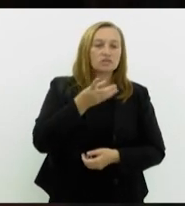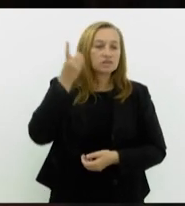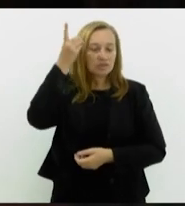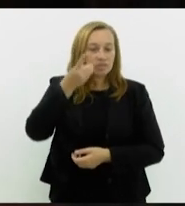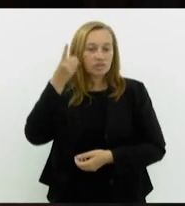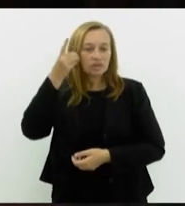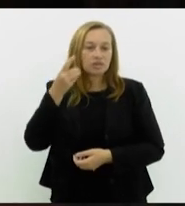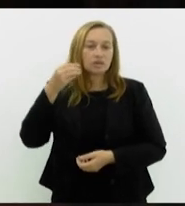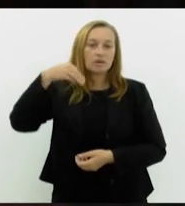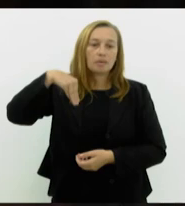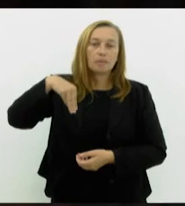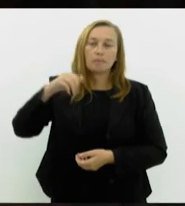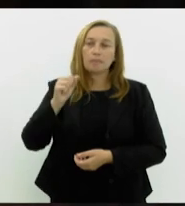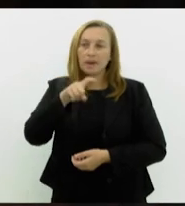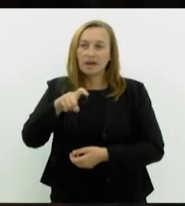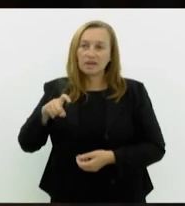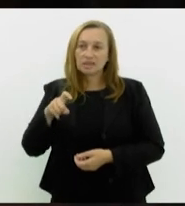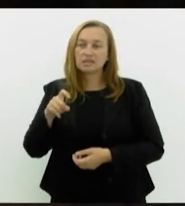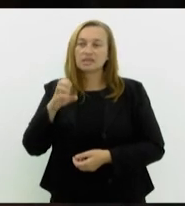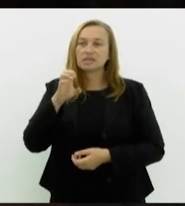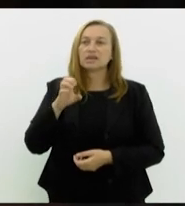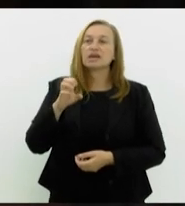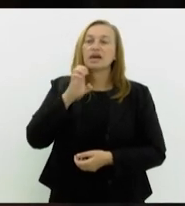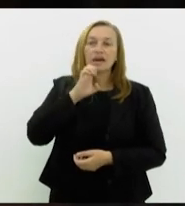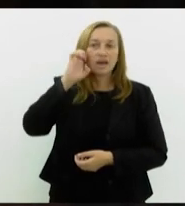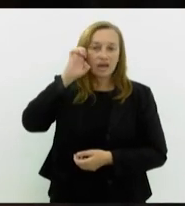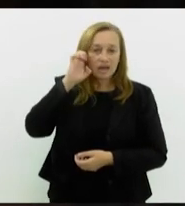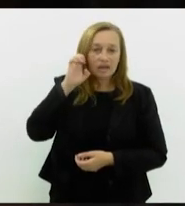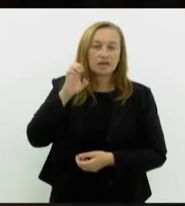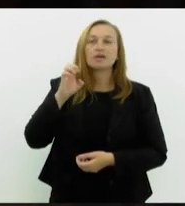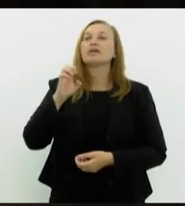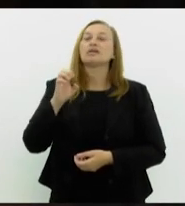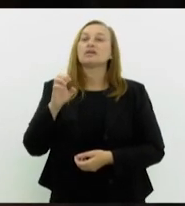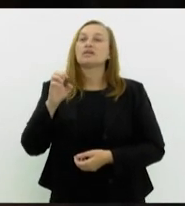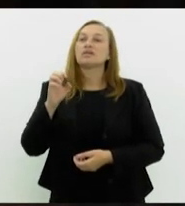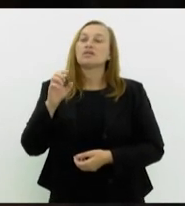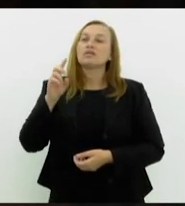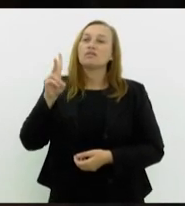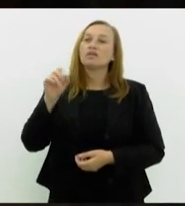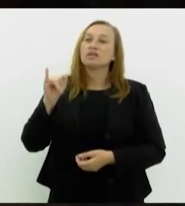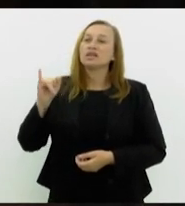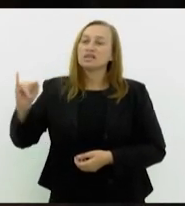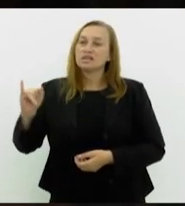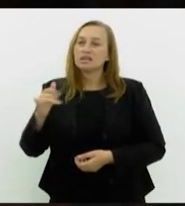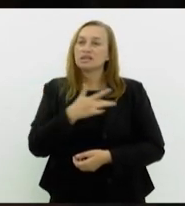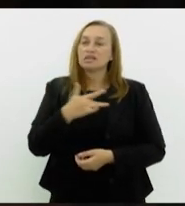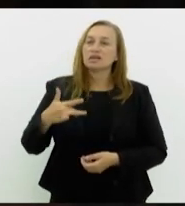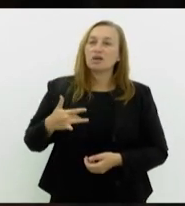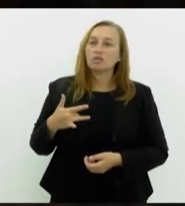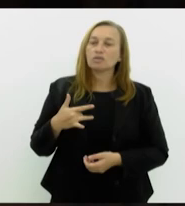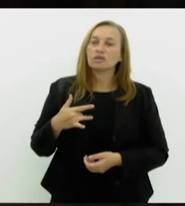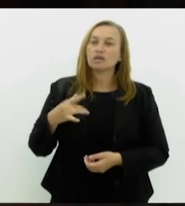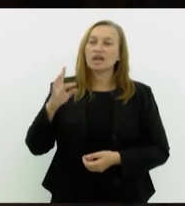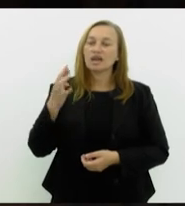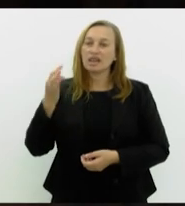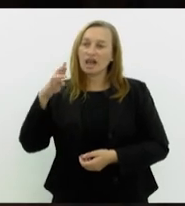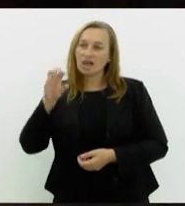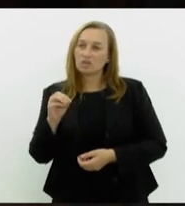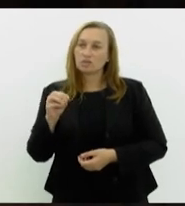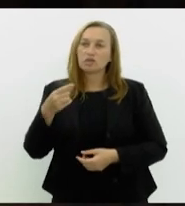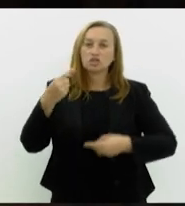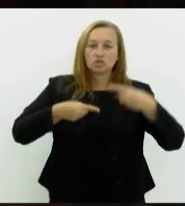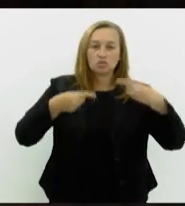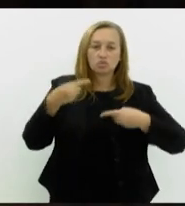deputados Max Lemos, Élica Takimoto, Márcio Gualberto, Valdeci da Saúde e Renato Miranda. Em